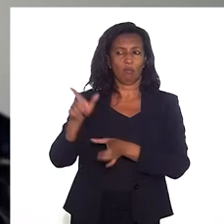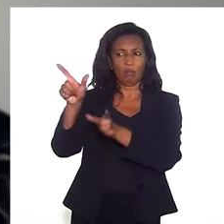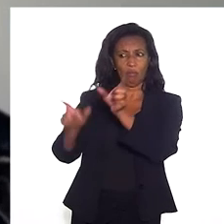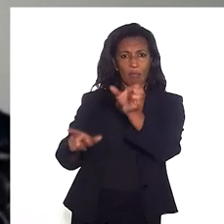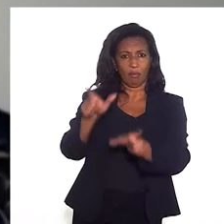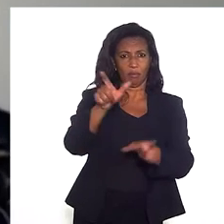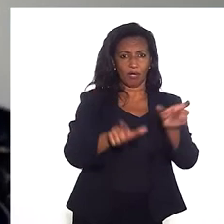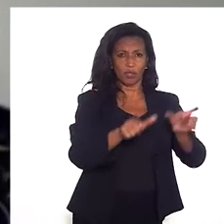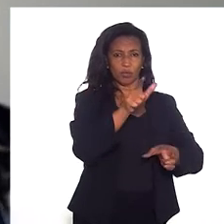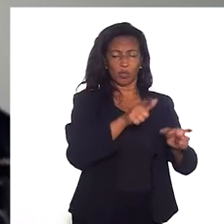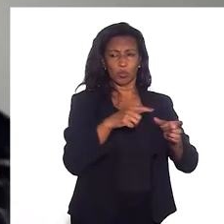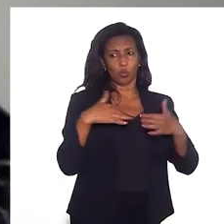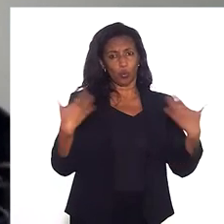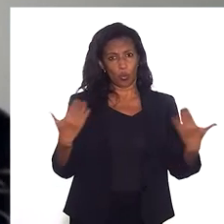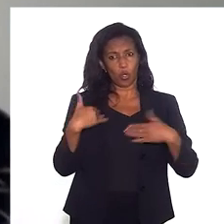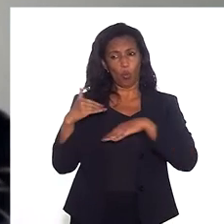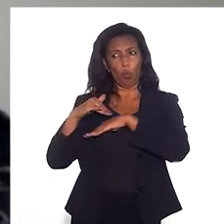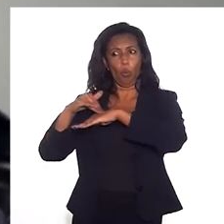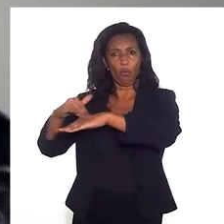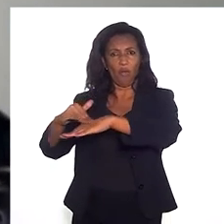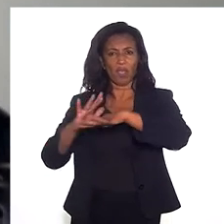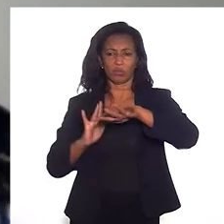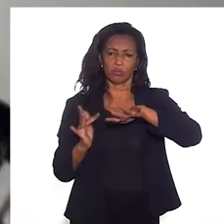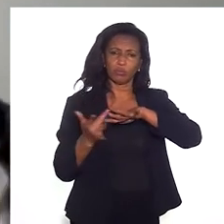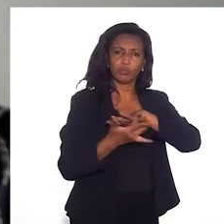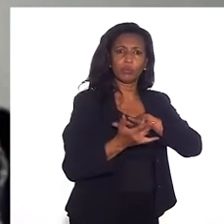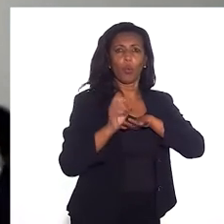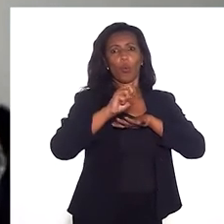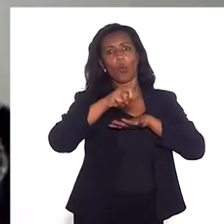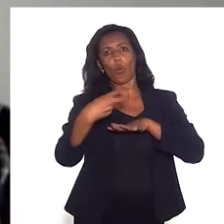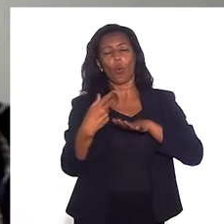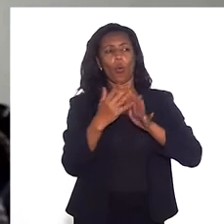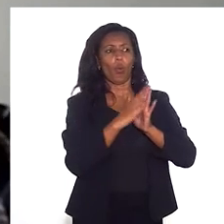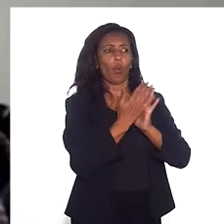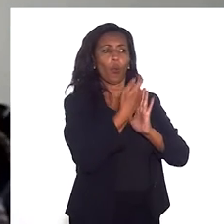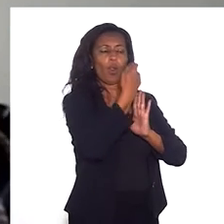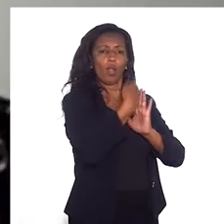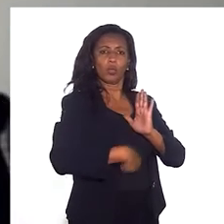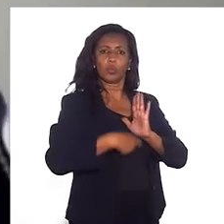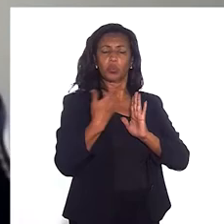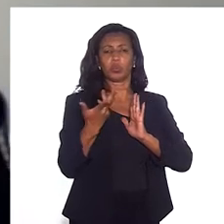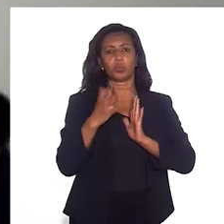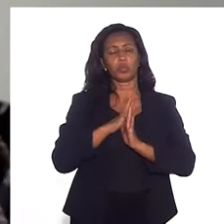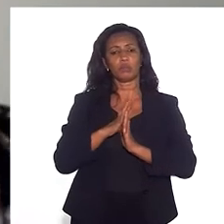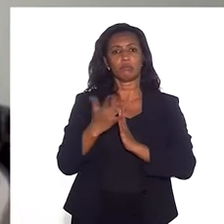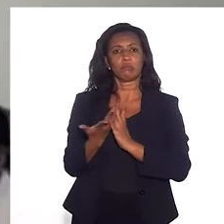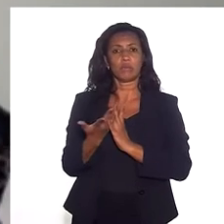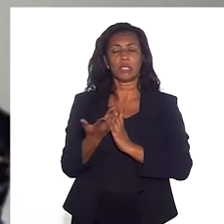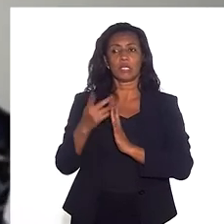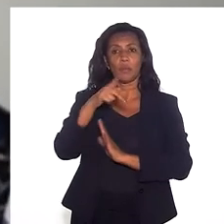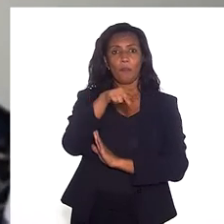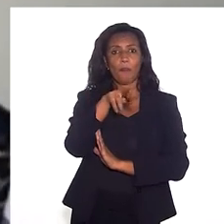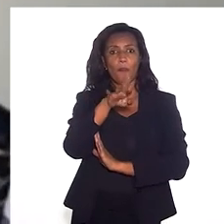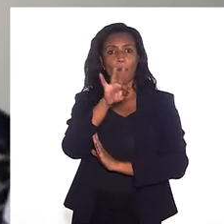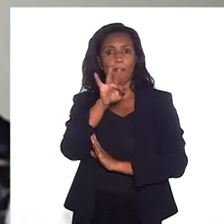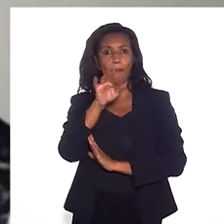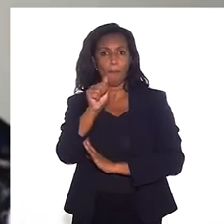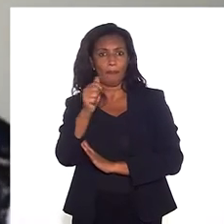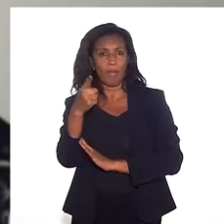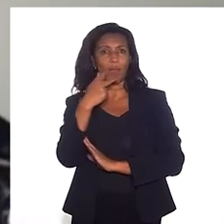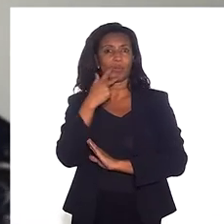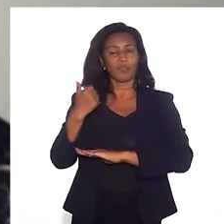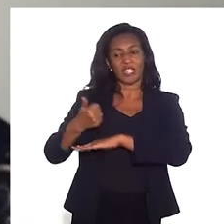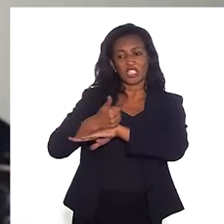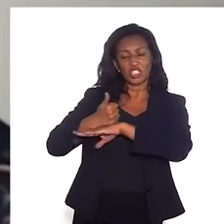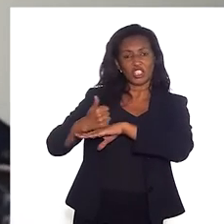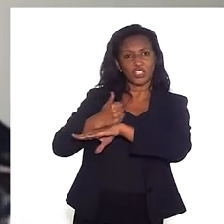uma aceitabilidade das pessoas com quem eu converso, tanto nas redes sociais, mas também no clube de leitura que eu modero, são as pautas